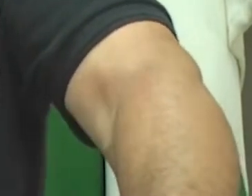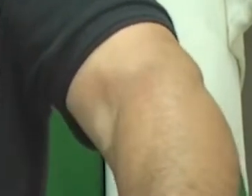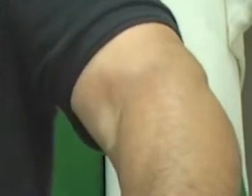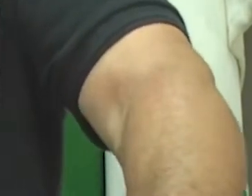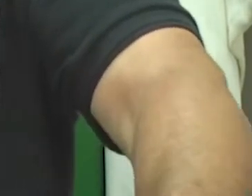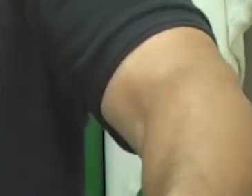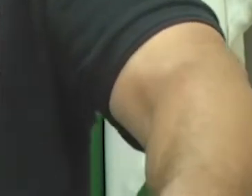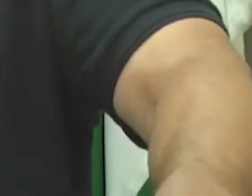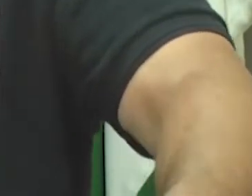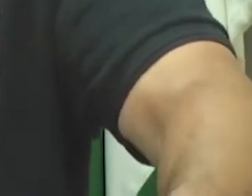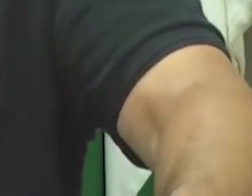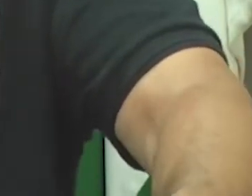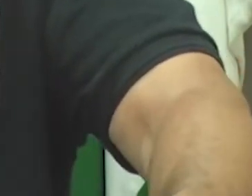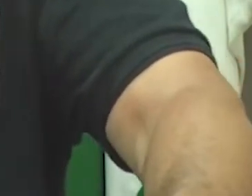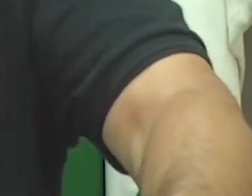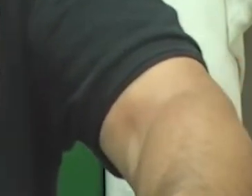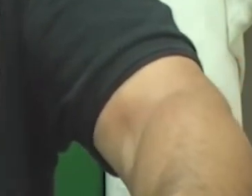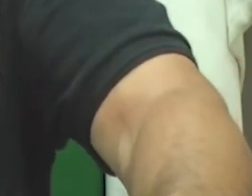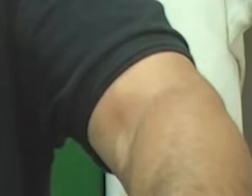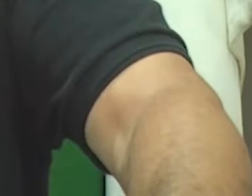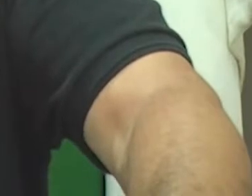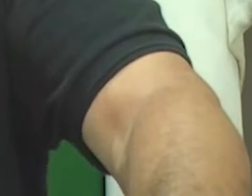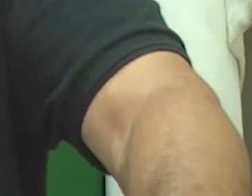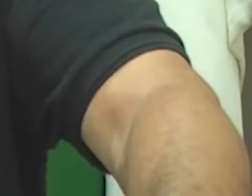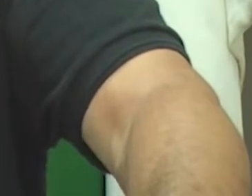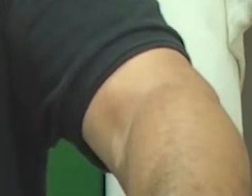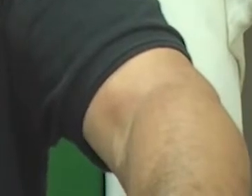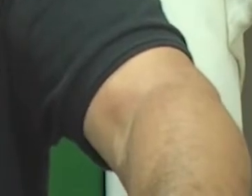e ampliando o orçamento da segurança.